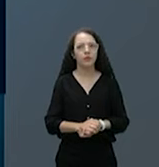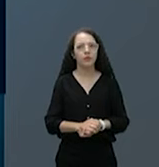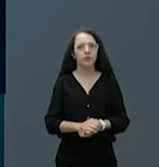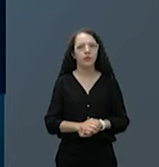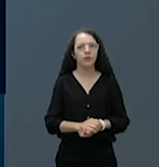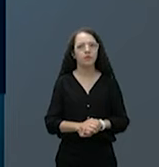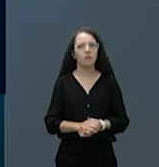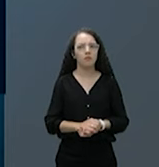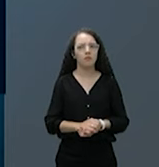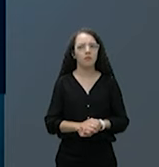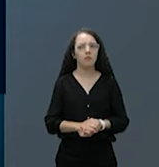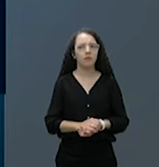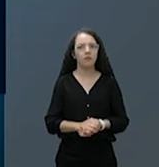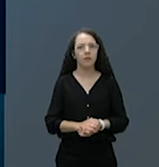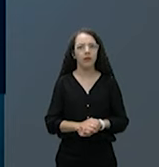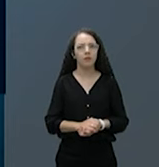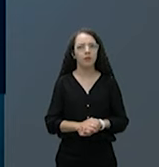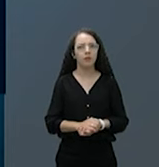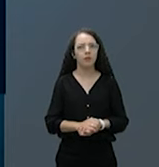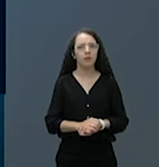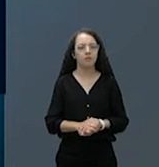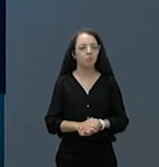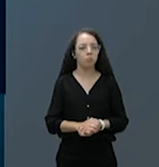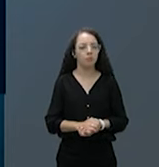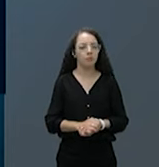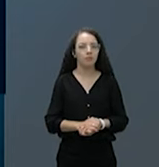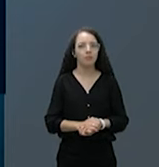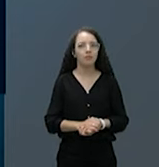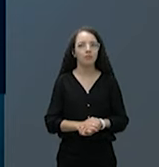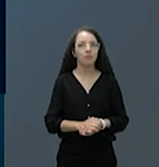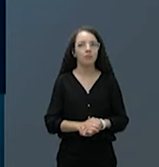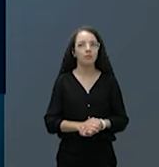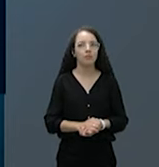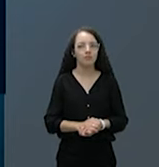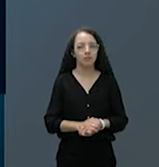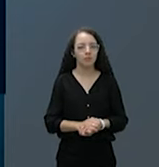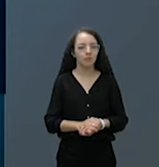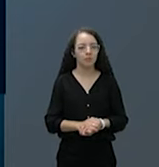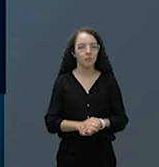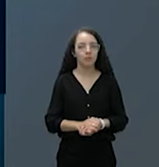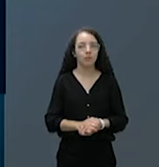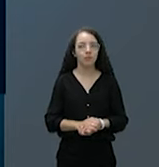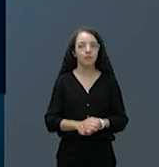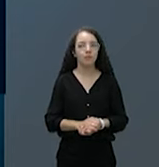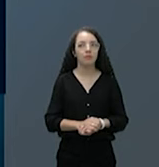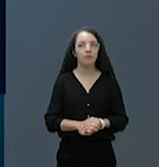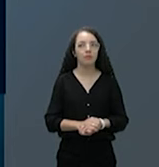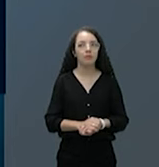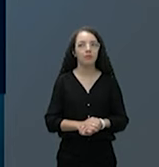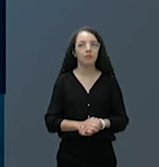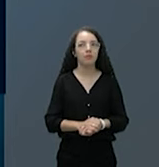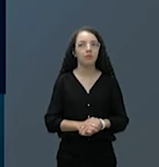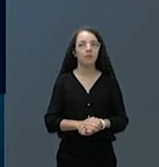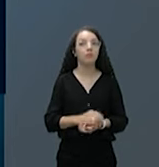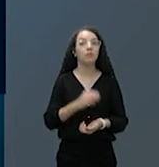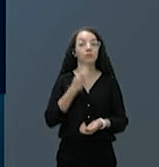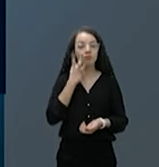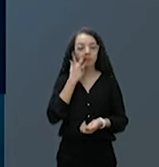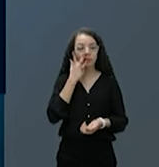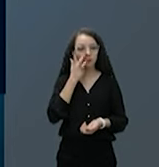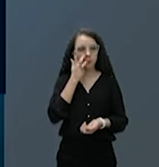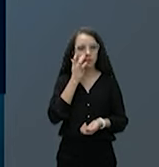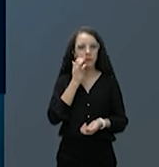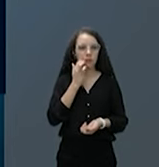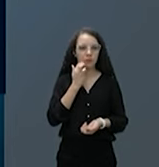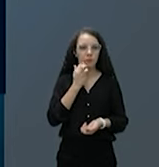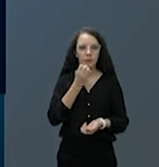Sim, Excelência. Então, com a palavra, pelo prazo de 15 minutos. Uma boa Obrigada.